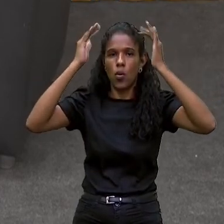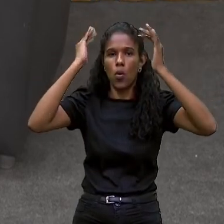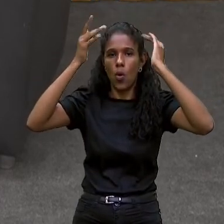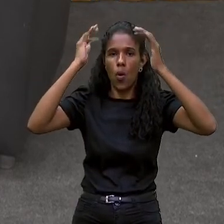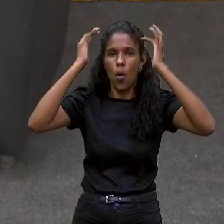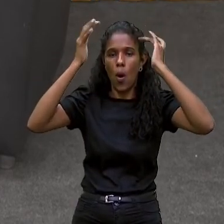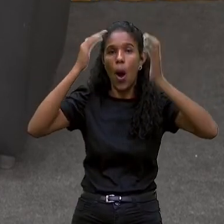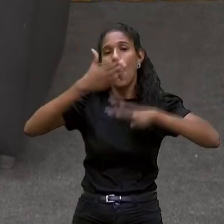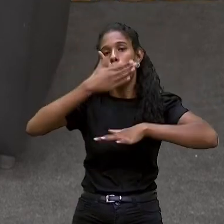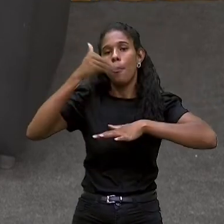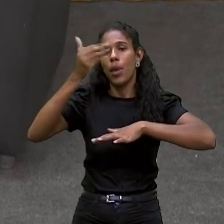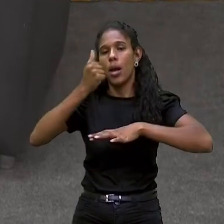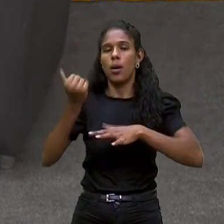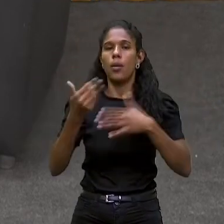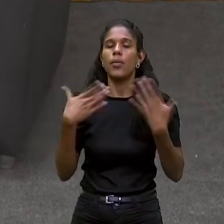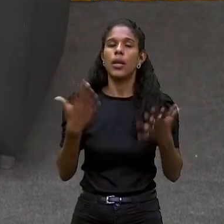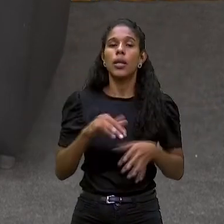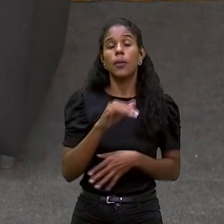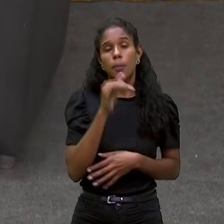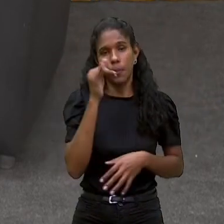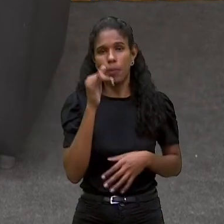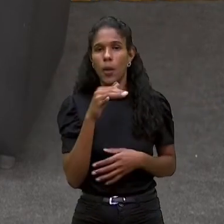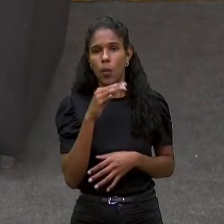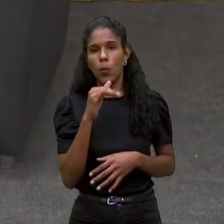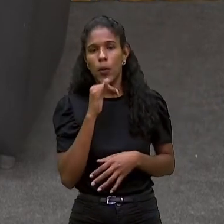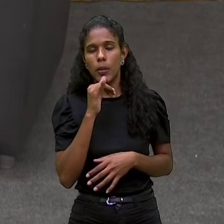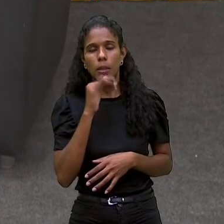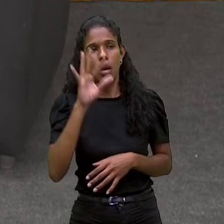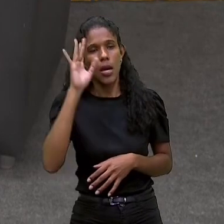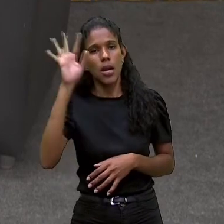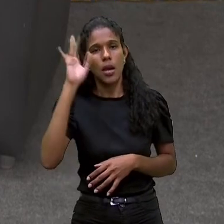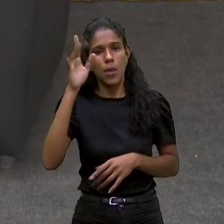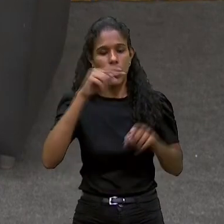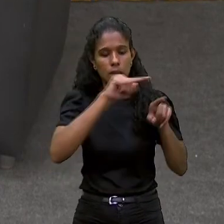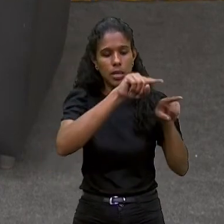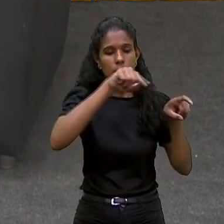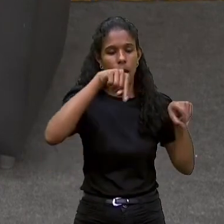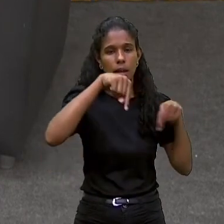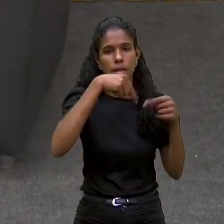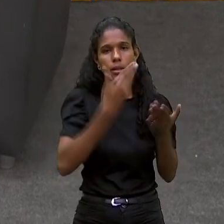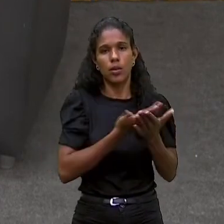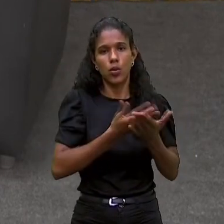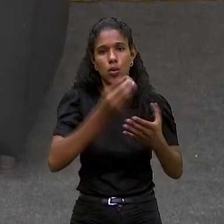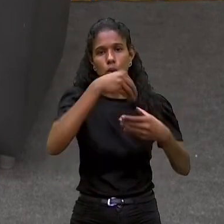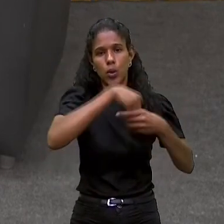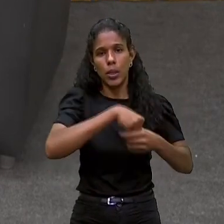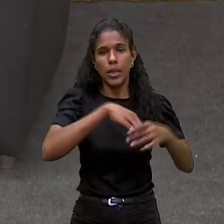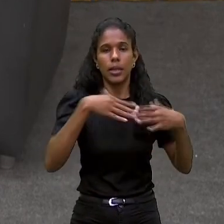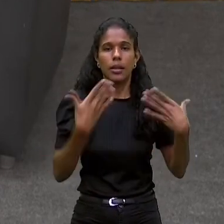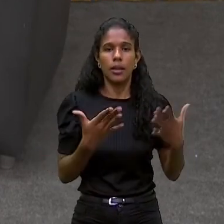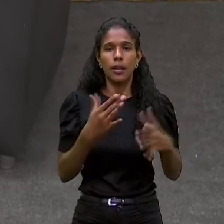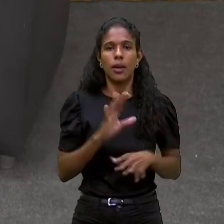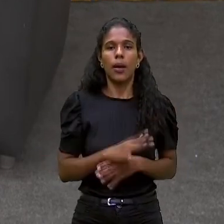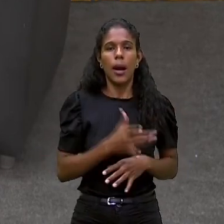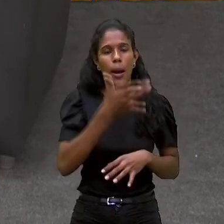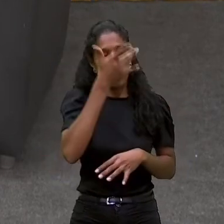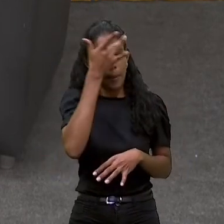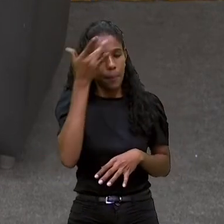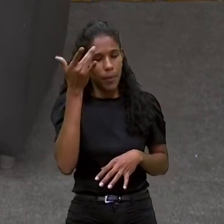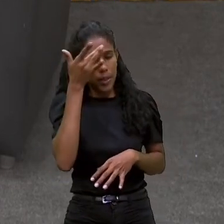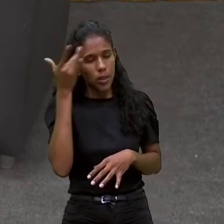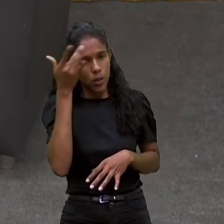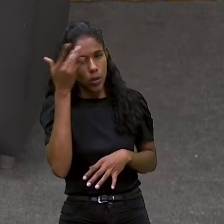de aula. Vamos supor que cada um de vocês lá é um neurônio, né? Seu neurônio, o professor é um neurônio também.